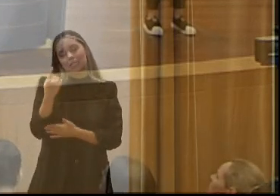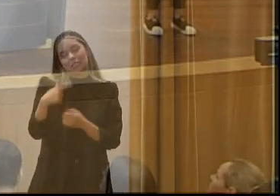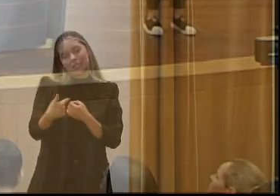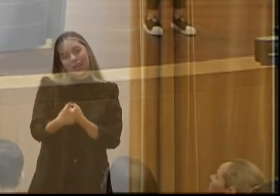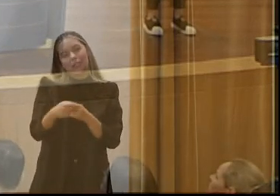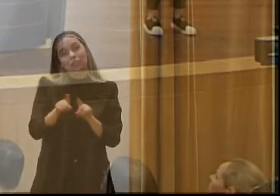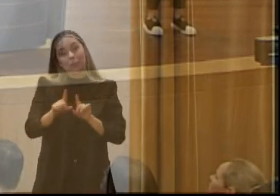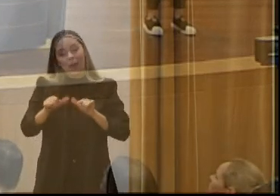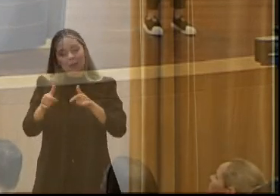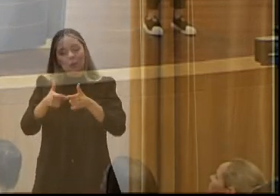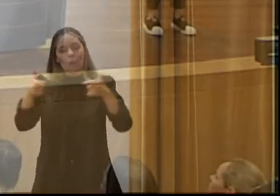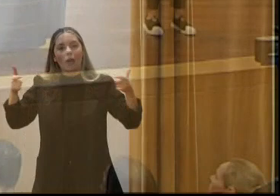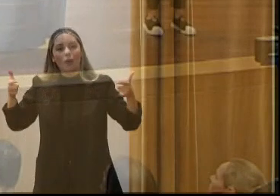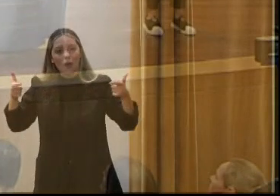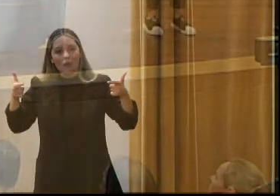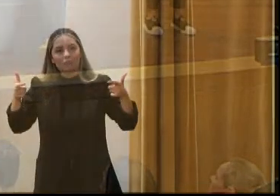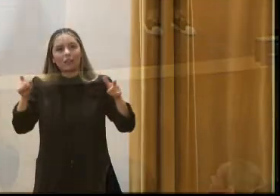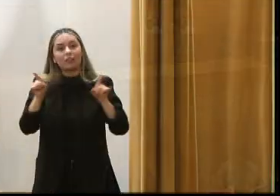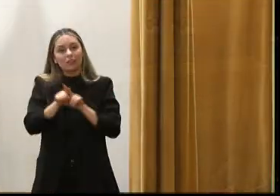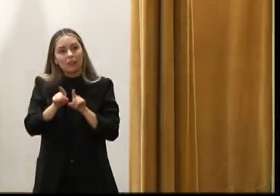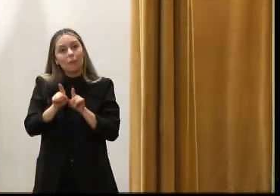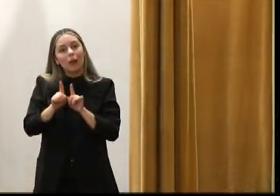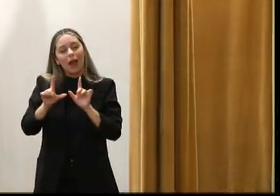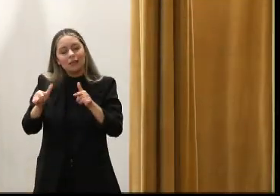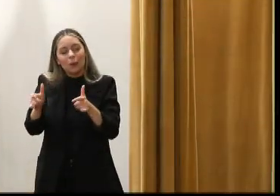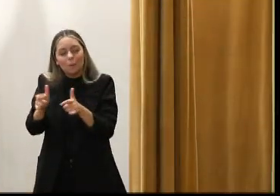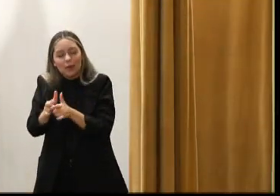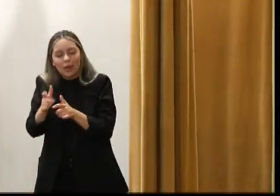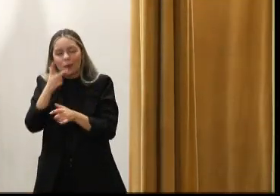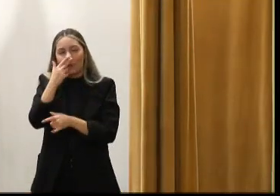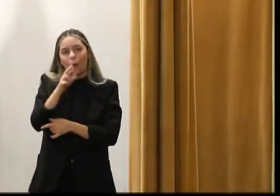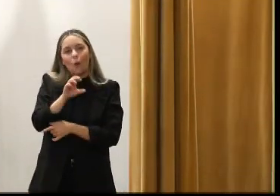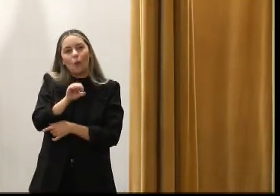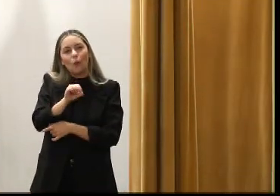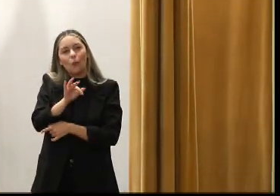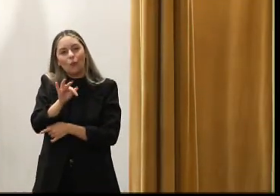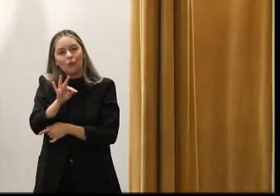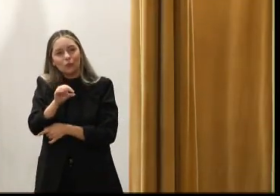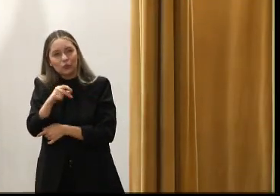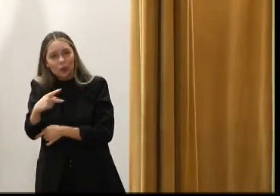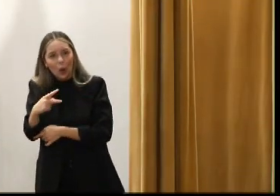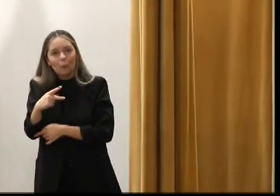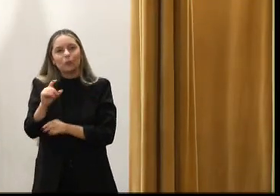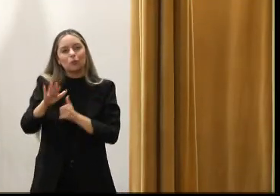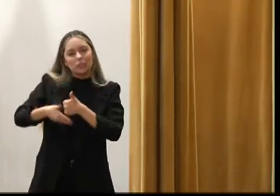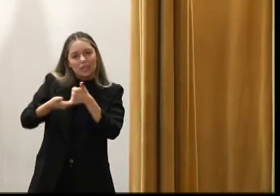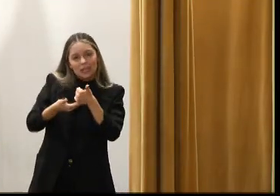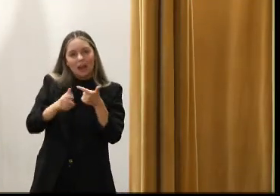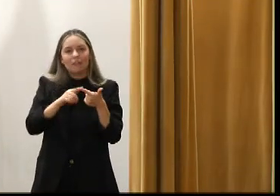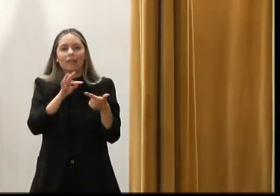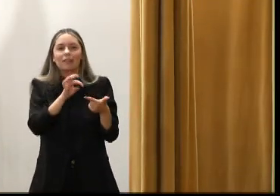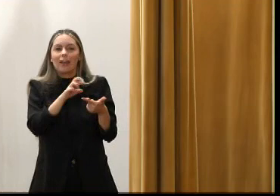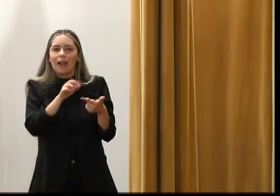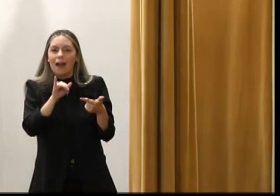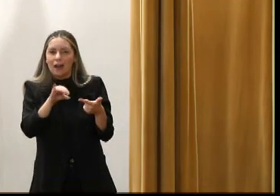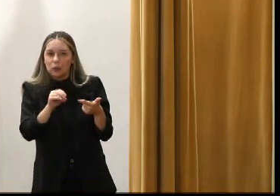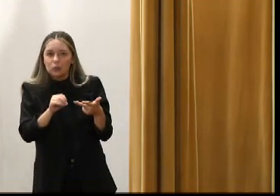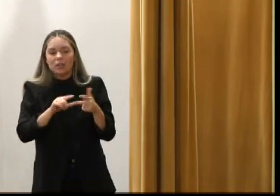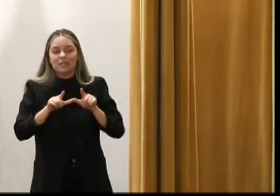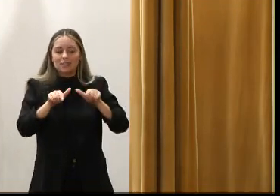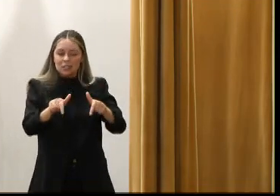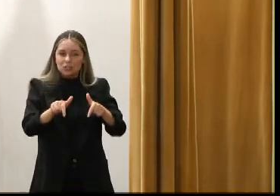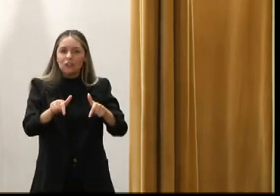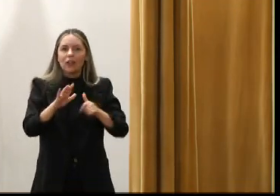ações mais macros, ações pontuais também, como rooftops sustentáveis, terrários urbanos, certificação sustentável, enfim,